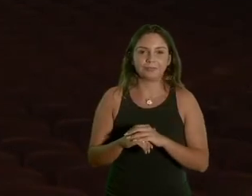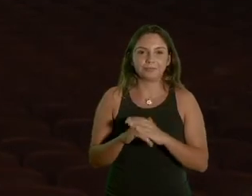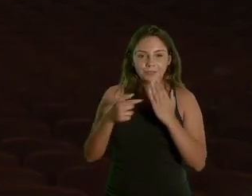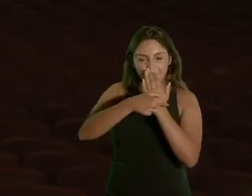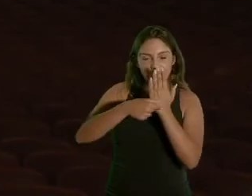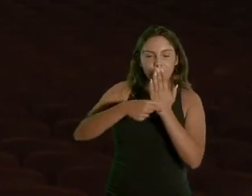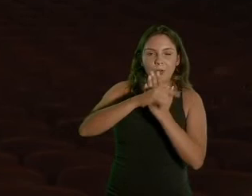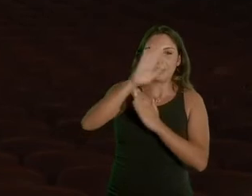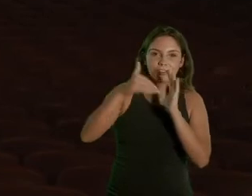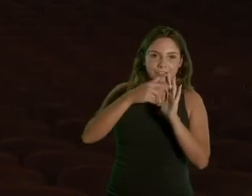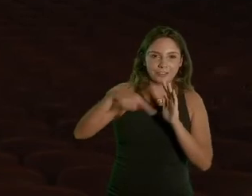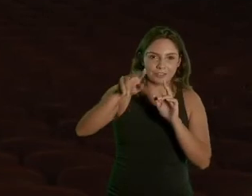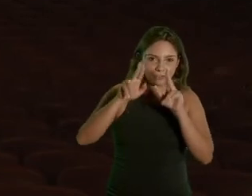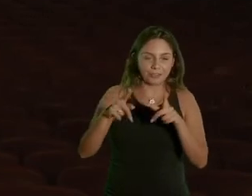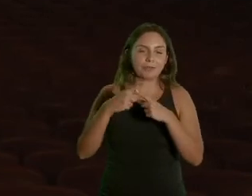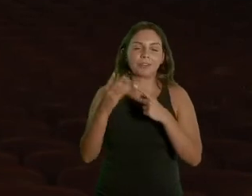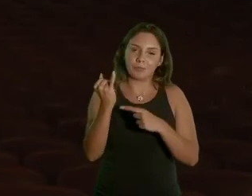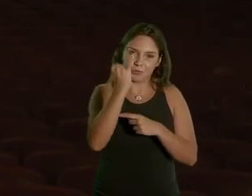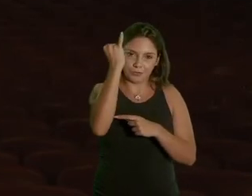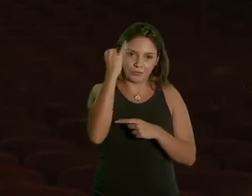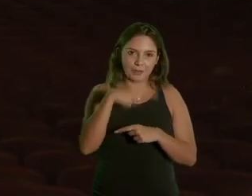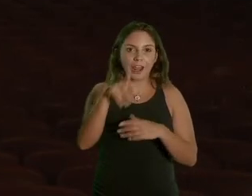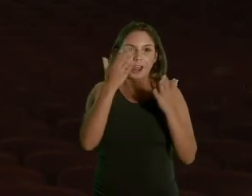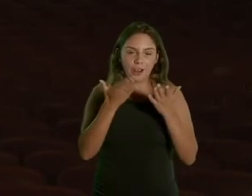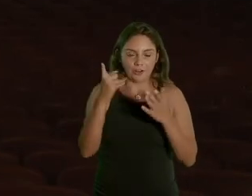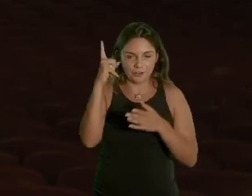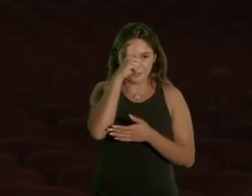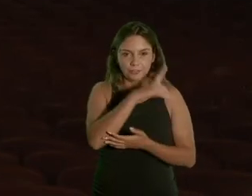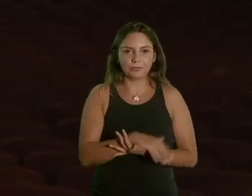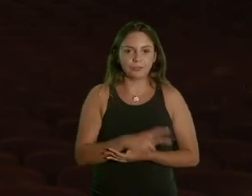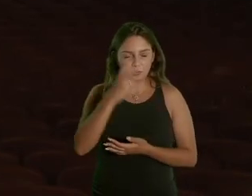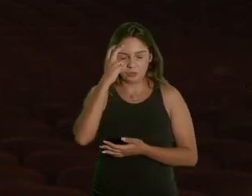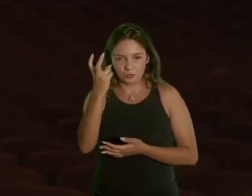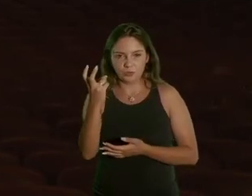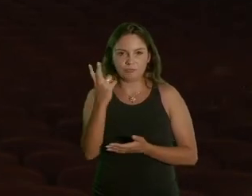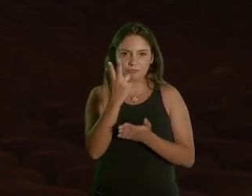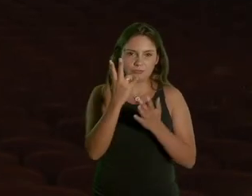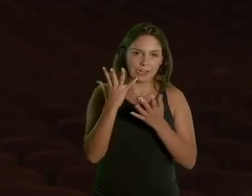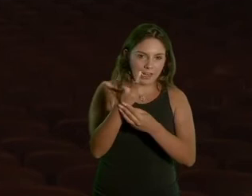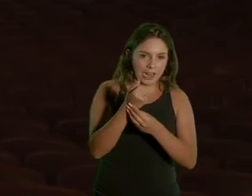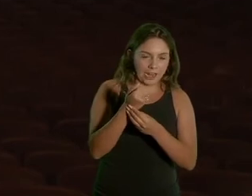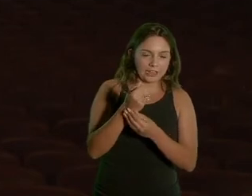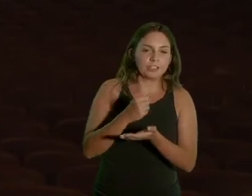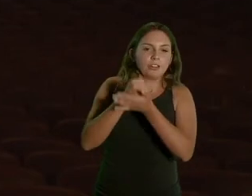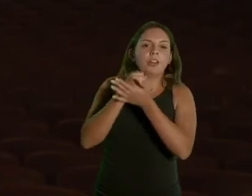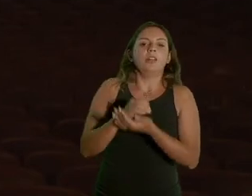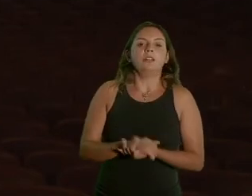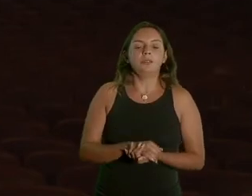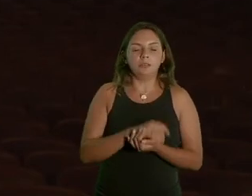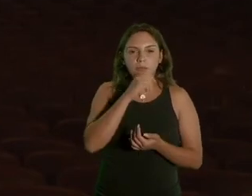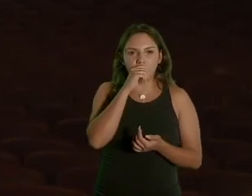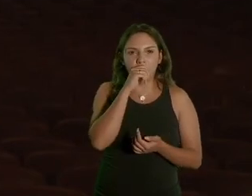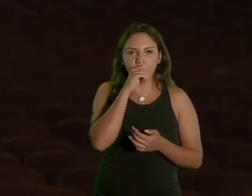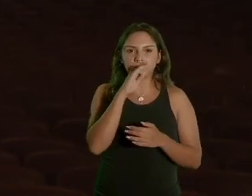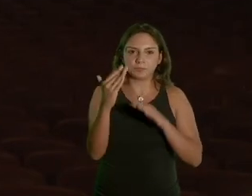participantes dessa edição. Diferente, mas tão importante nesse momento difícil. Cultura e arte salva. Bruna, totalmente de